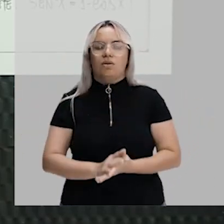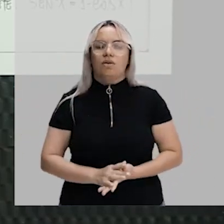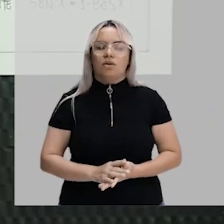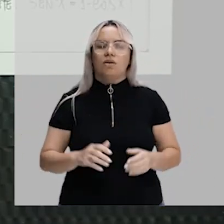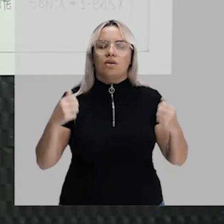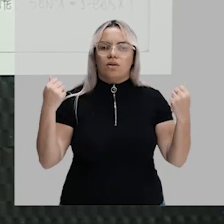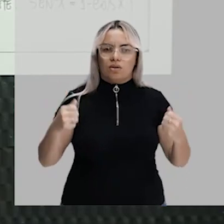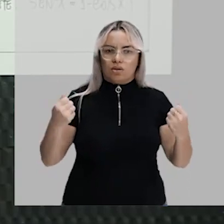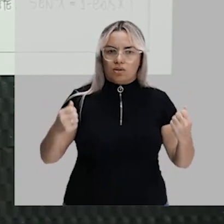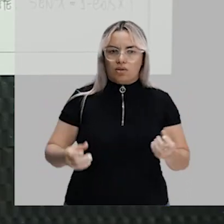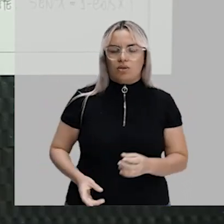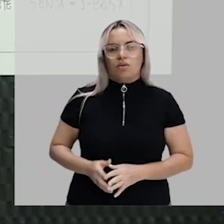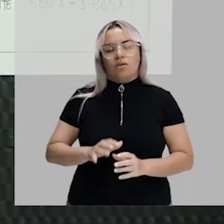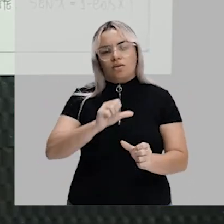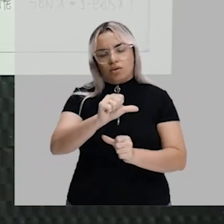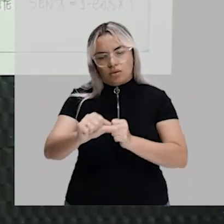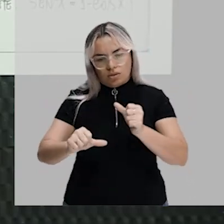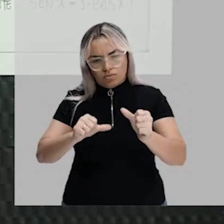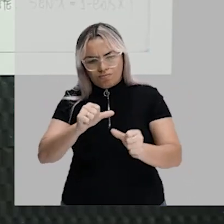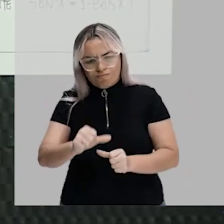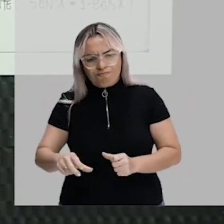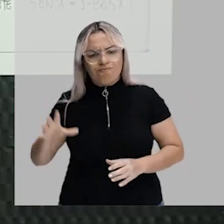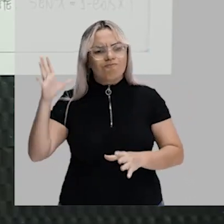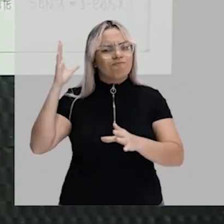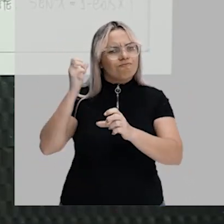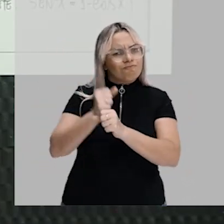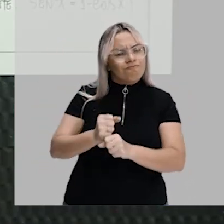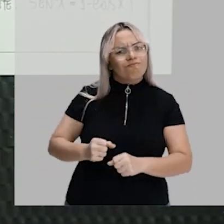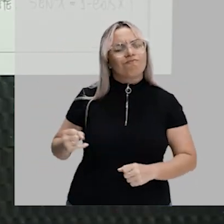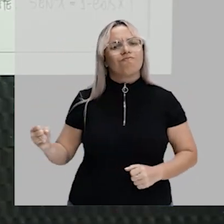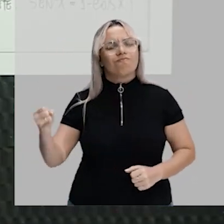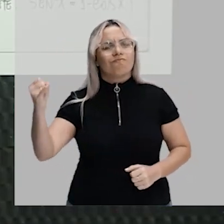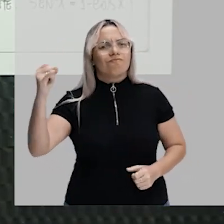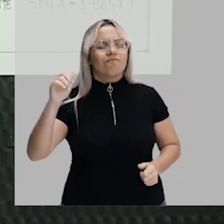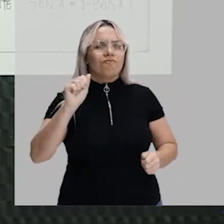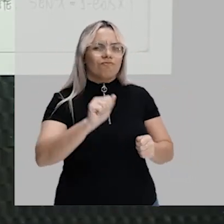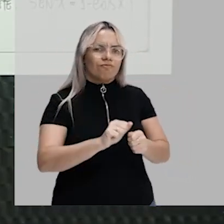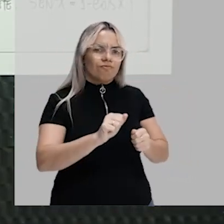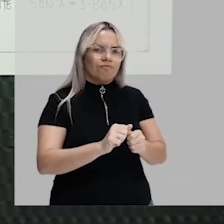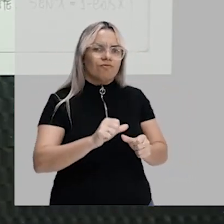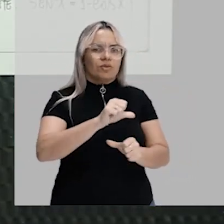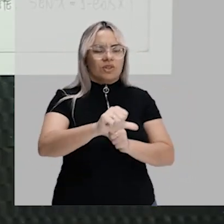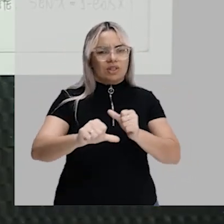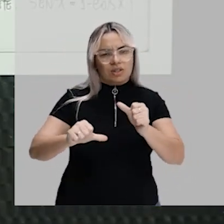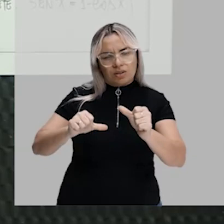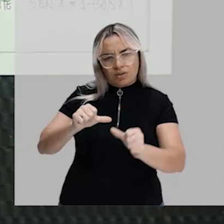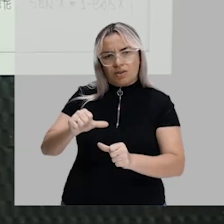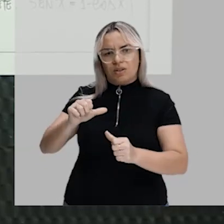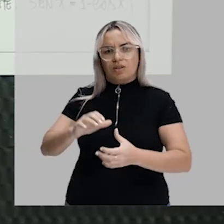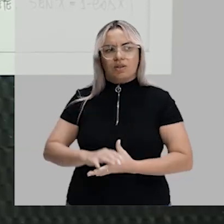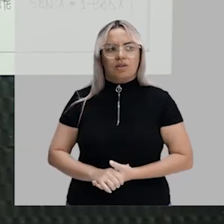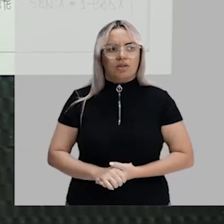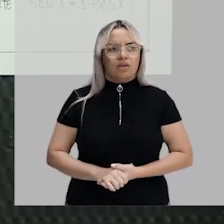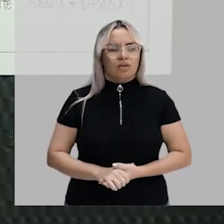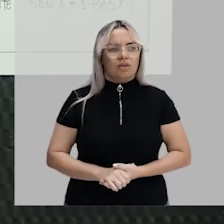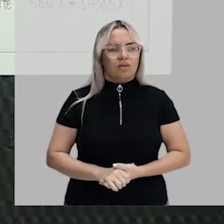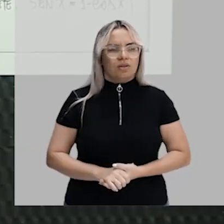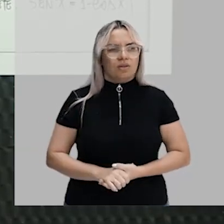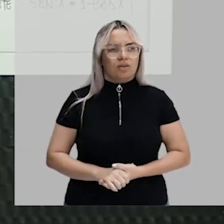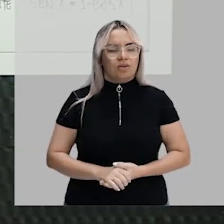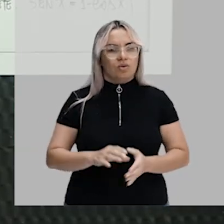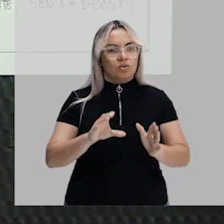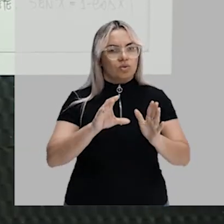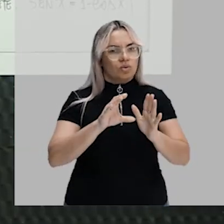quem não assistiu essa aula vá lá assista Porque é importante que a gente saiba fazer essa transformação Ok então